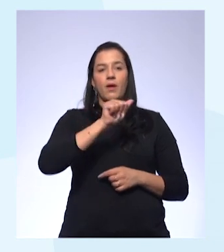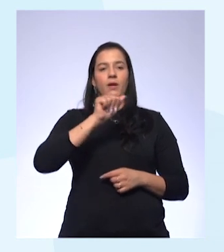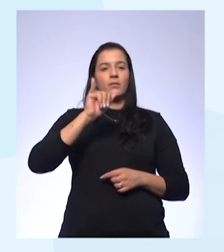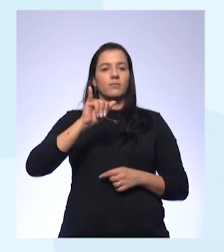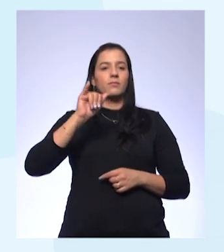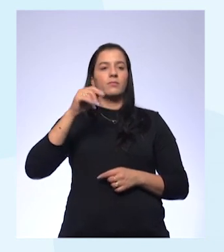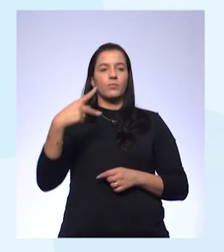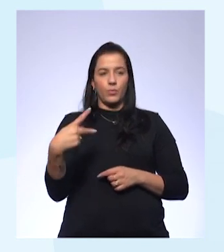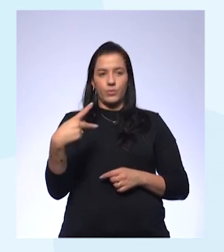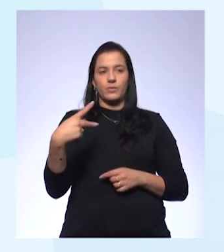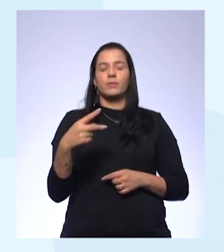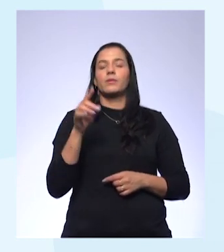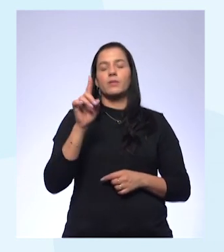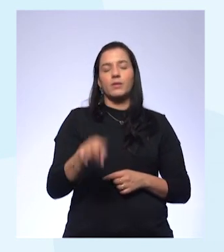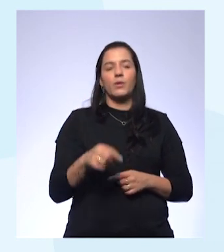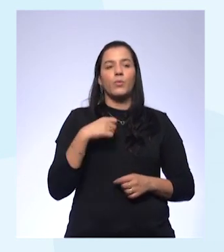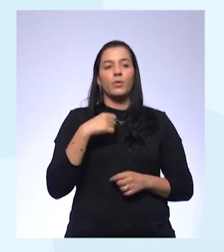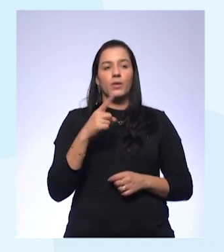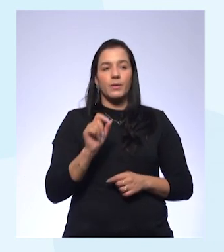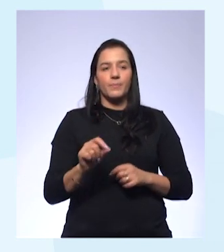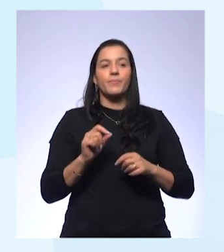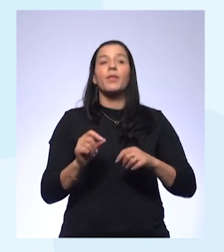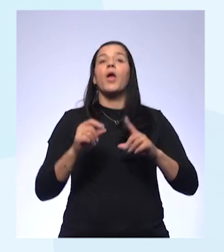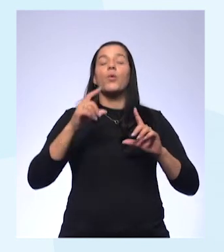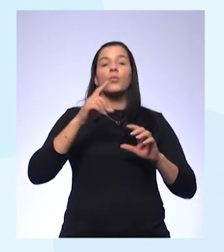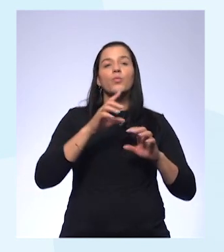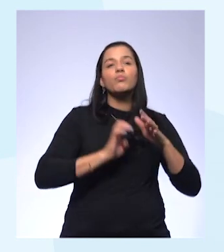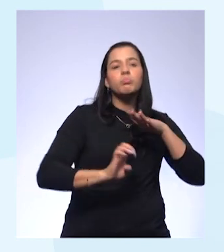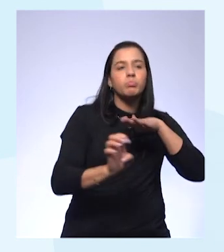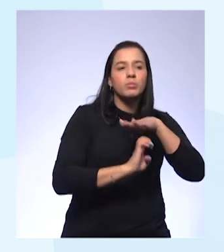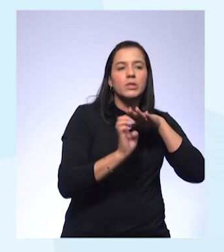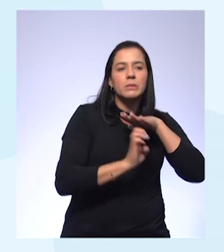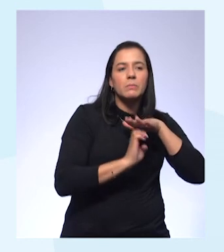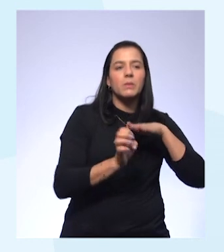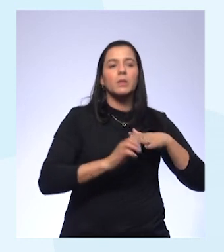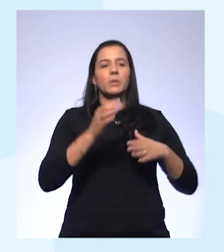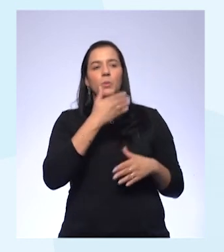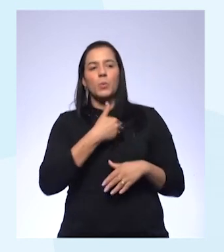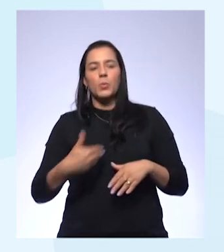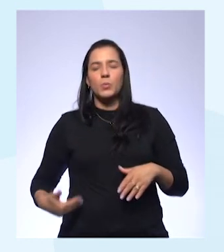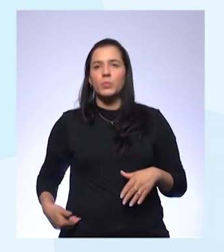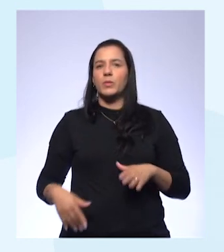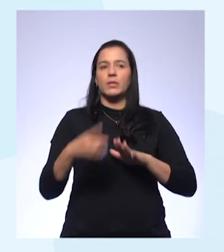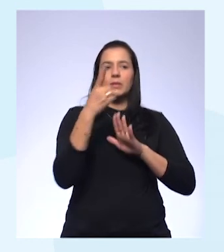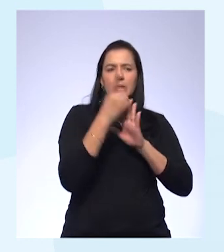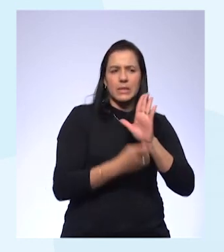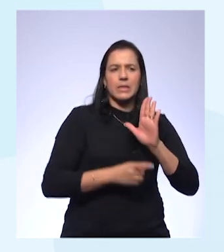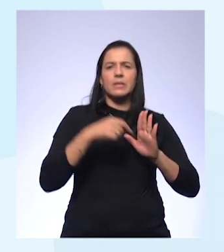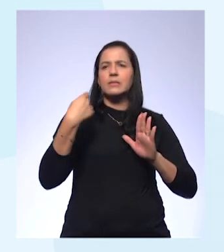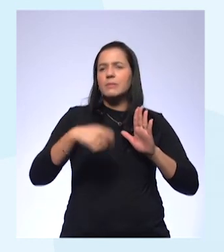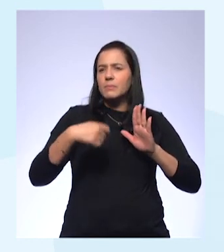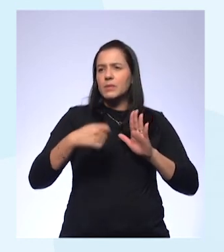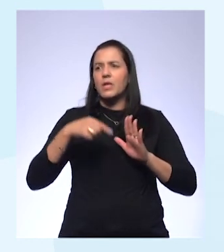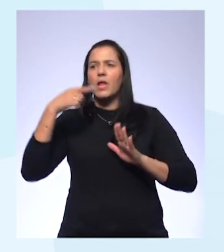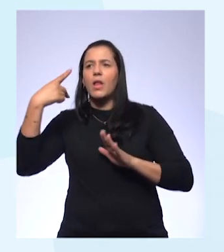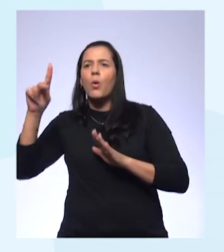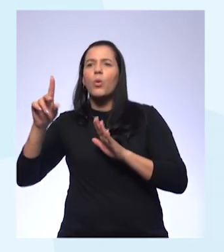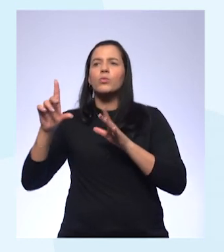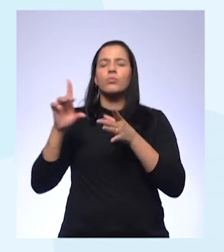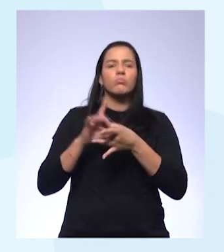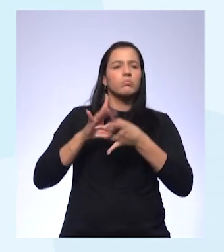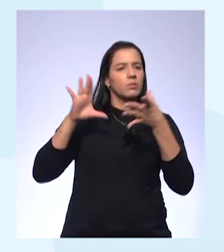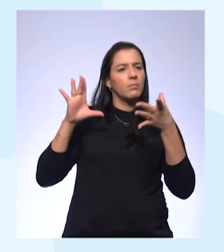AI-2, vai governar por decretos-lei, né? Ou seja, são decretos que não precisam da aprovação prévia